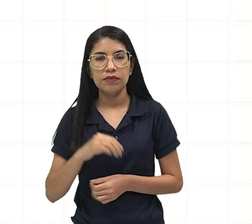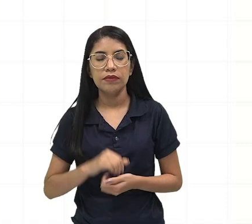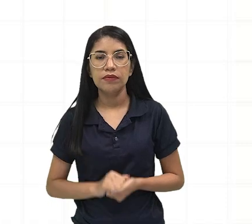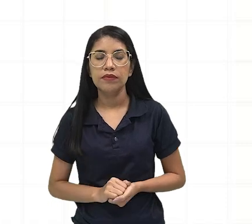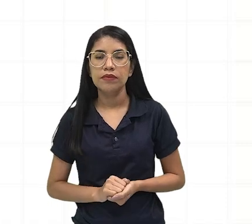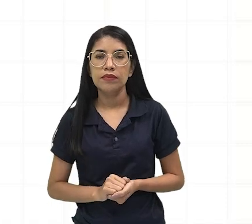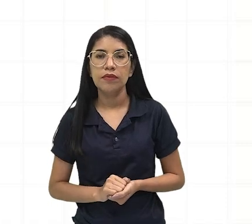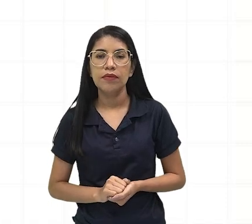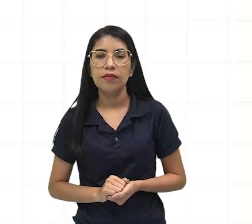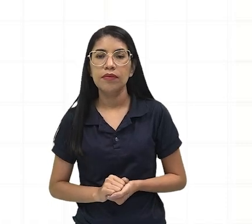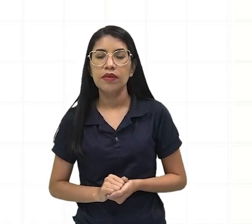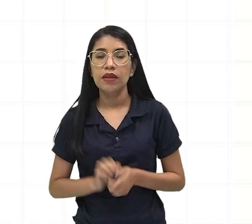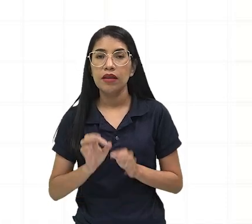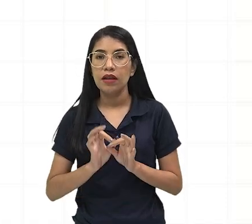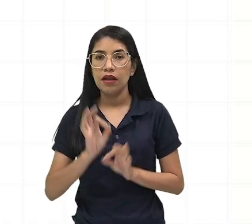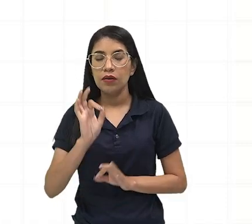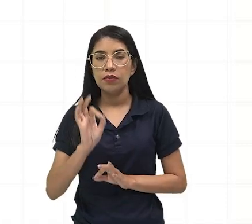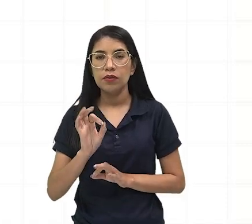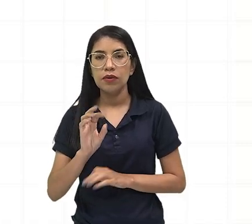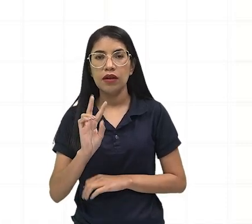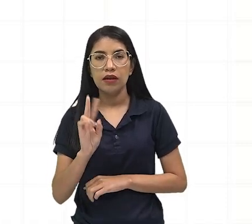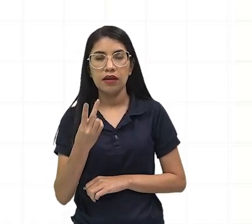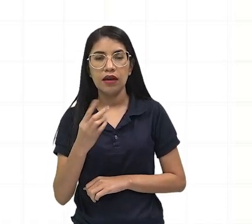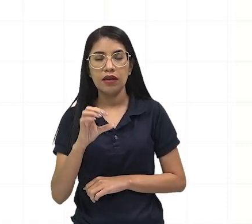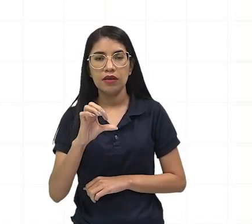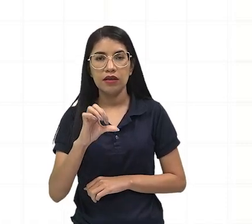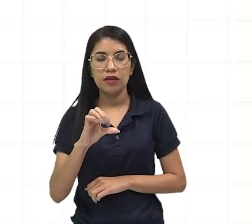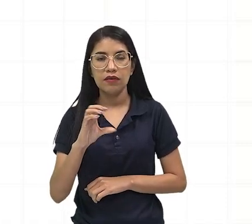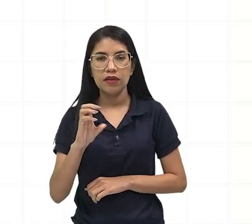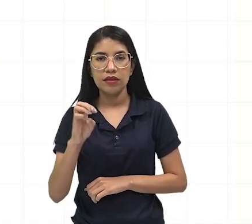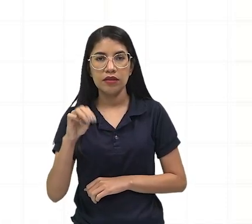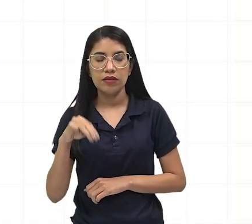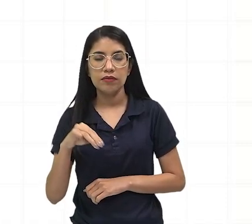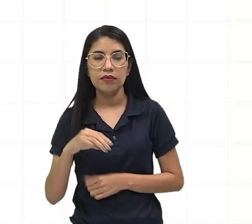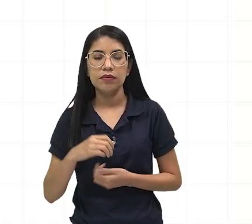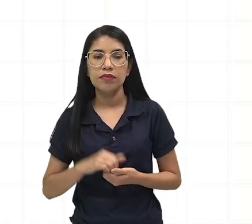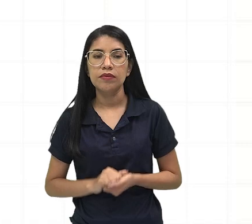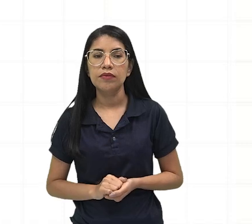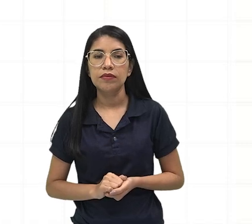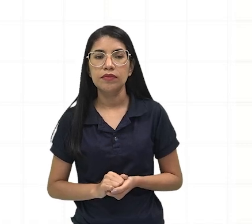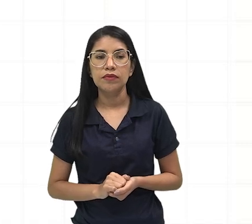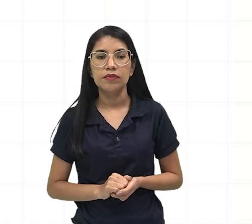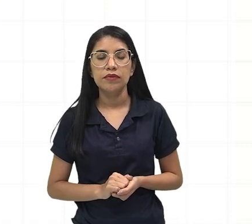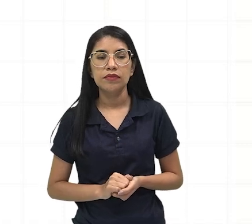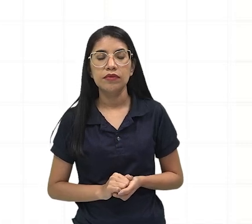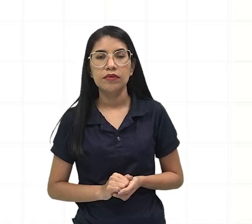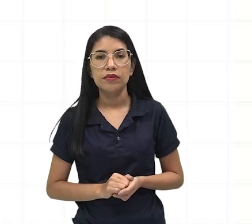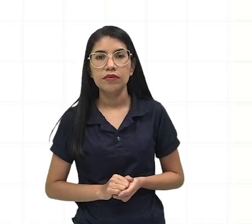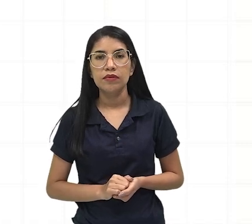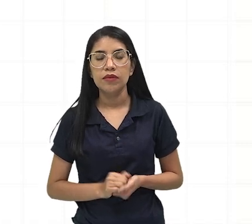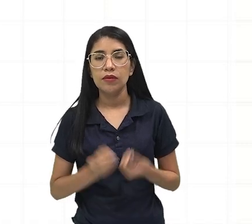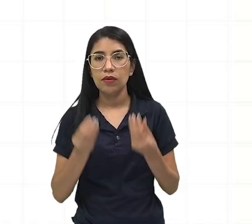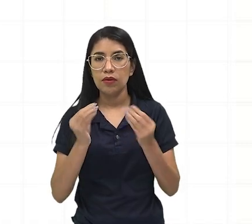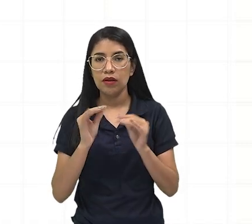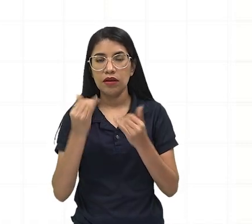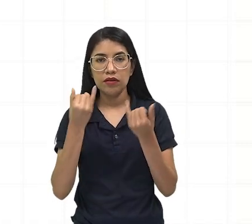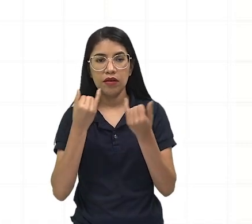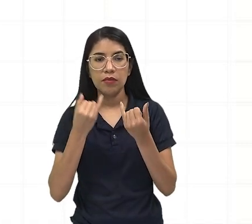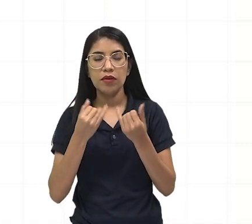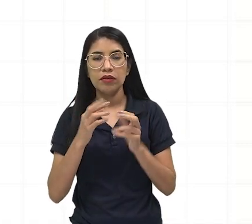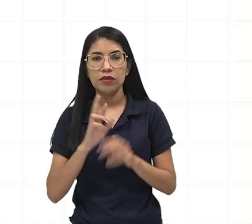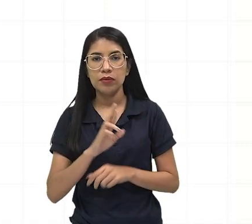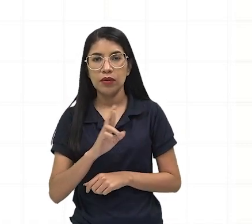3 centímetros e a altura 9 centímetros. Então, nós já temos aqui raio